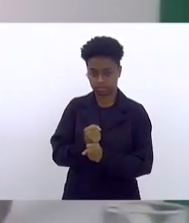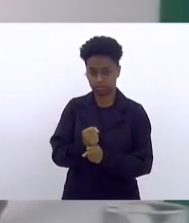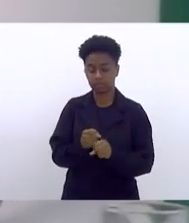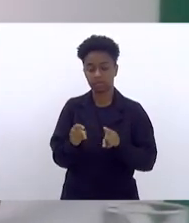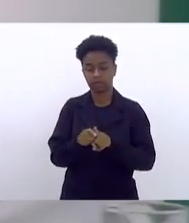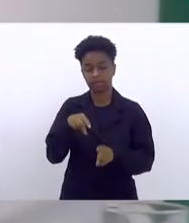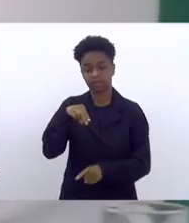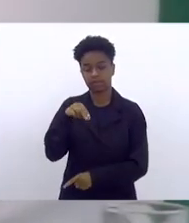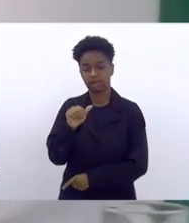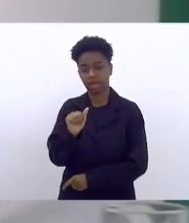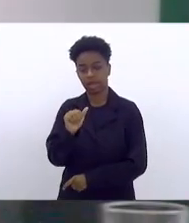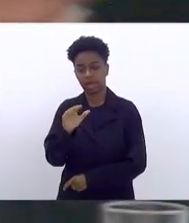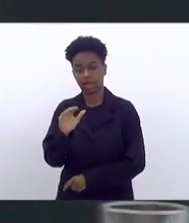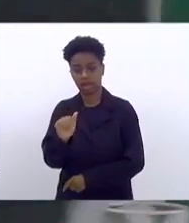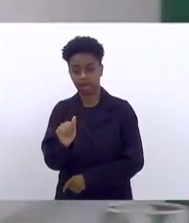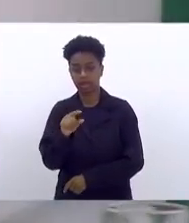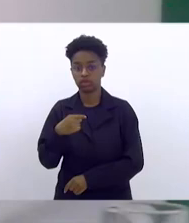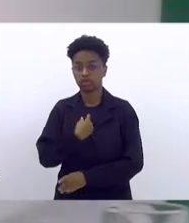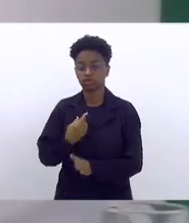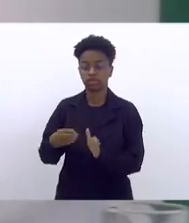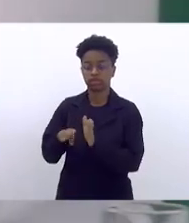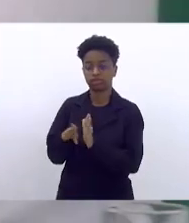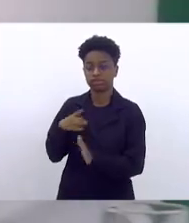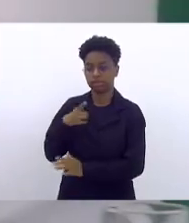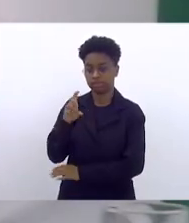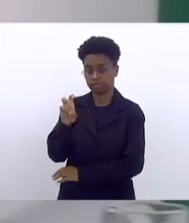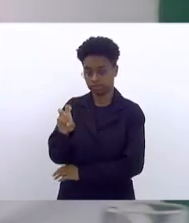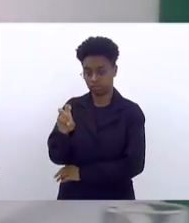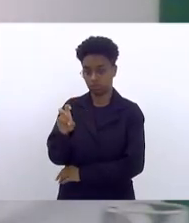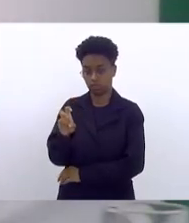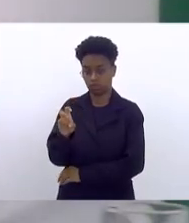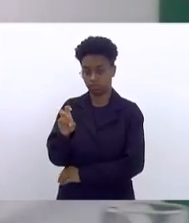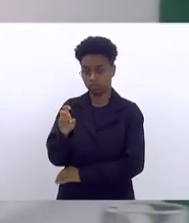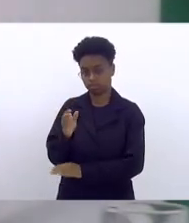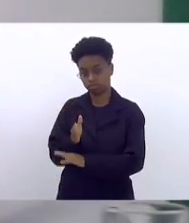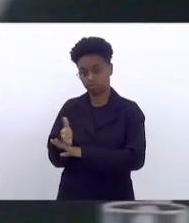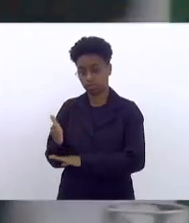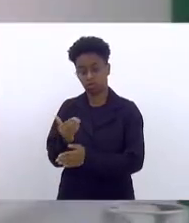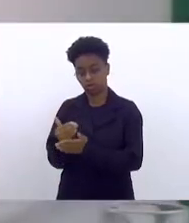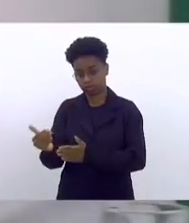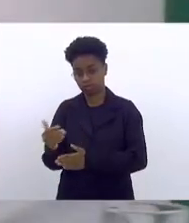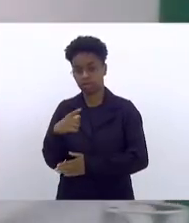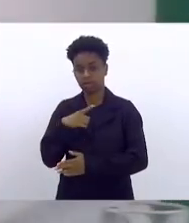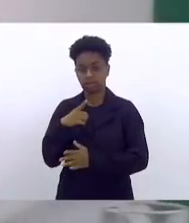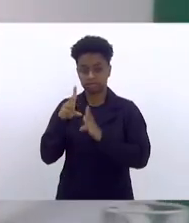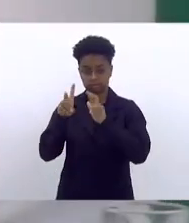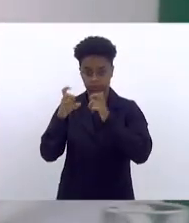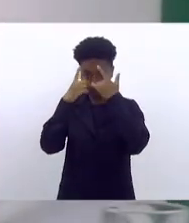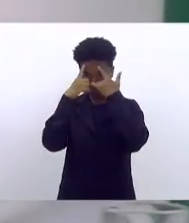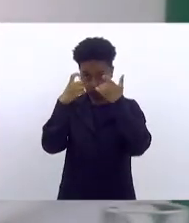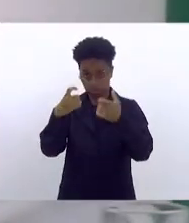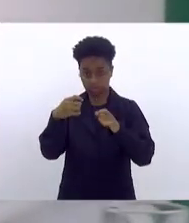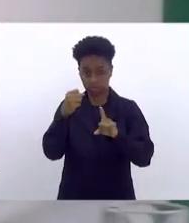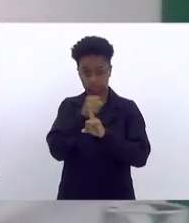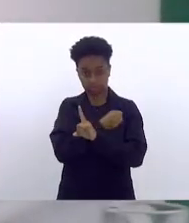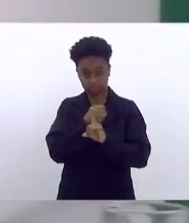o NACA que nós chegamos lá eram cinco da violência doméstica hoje são 15 que nós estamos no nosso